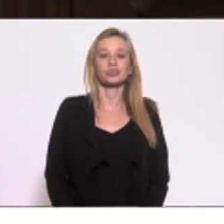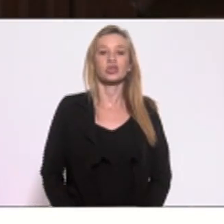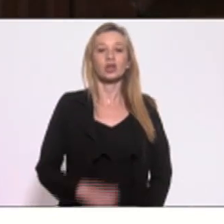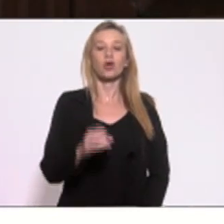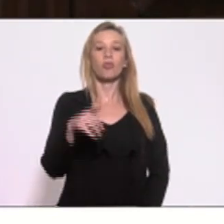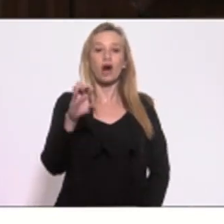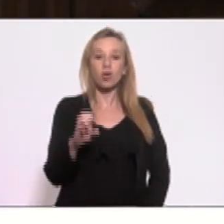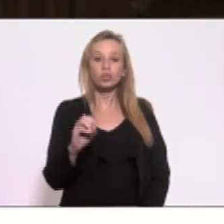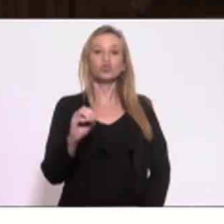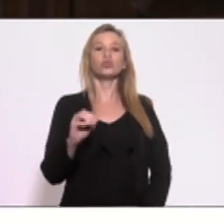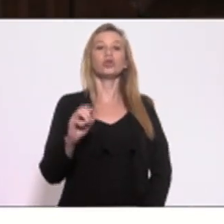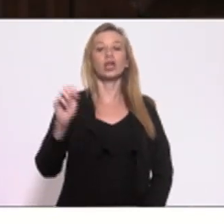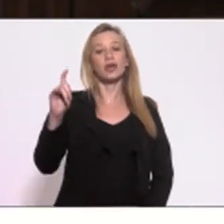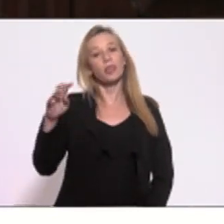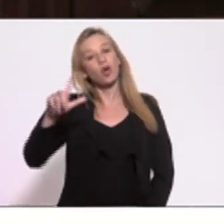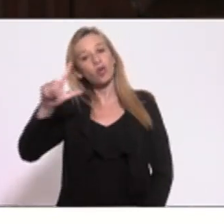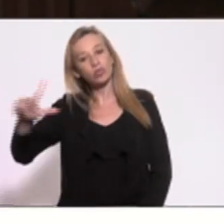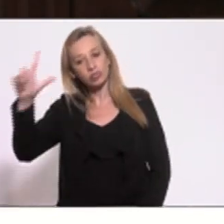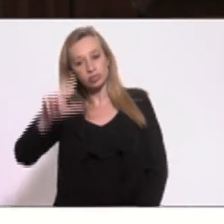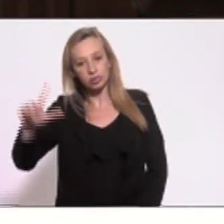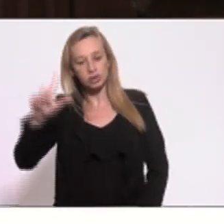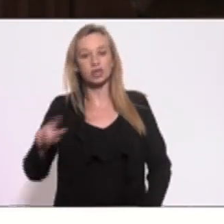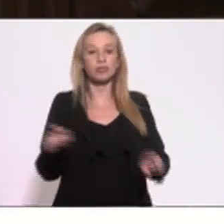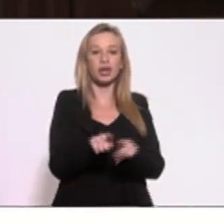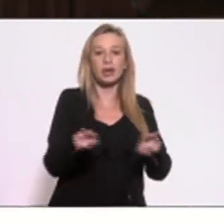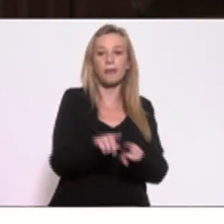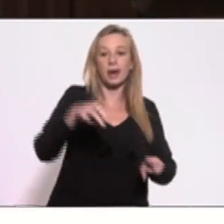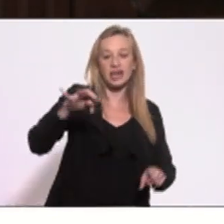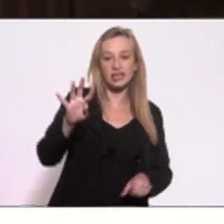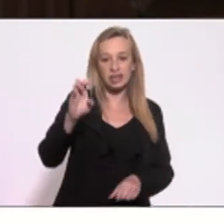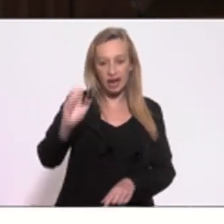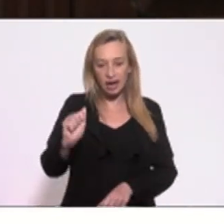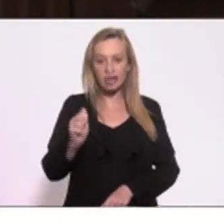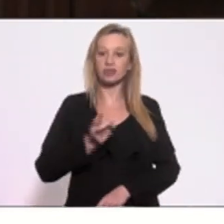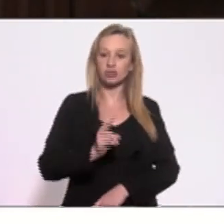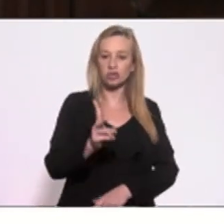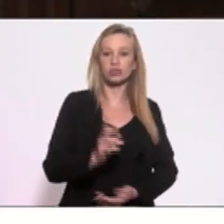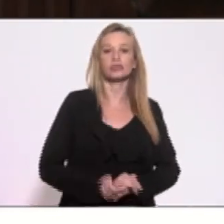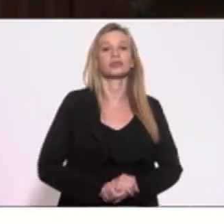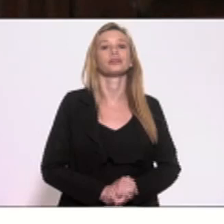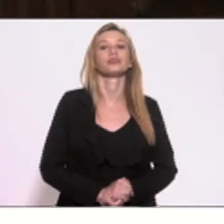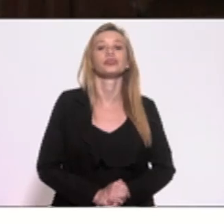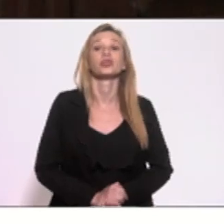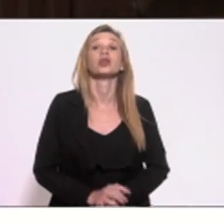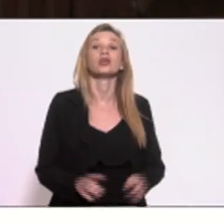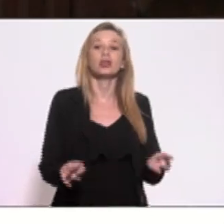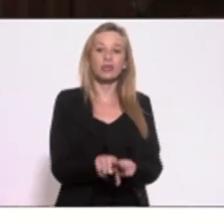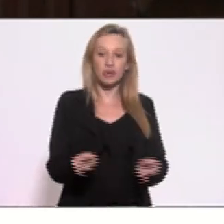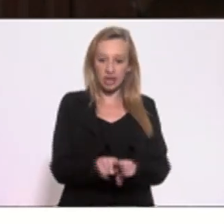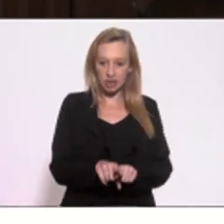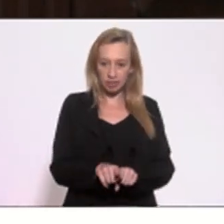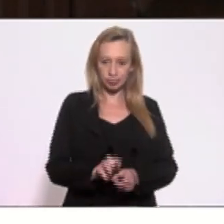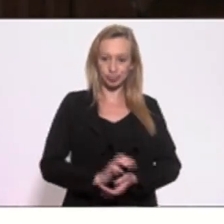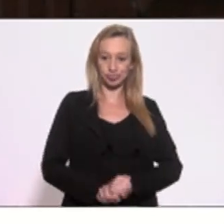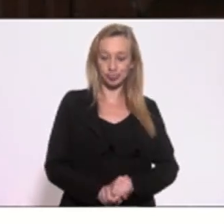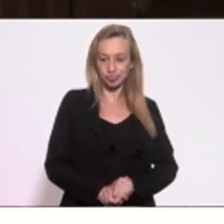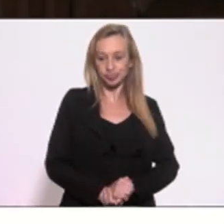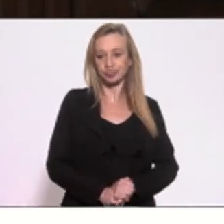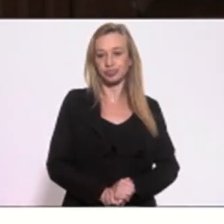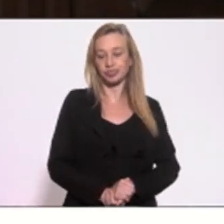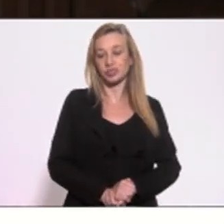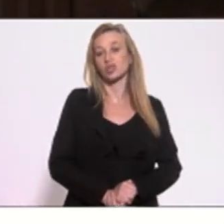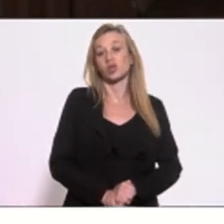do Leblon e a Cobal do Humaitá e assim por diante. Inclusive,